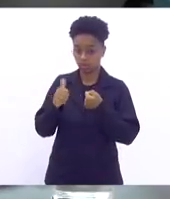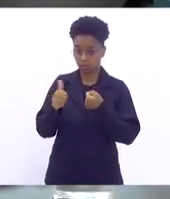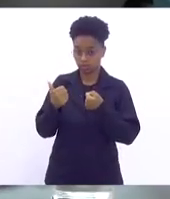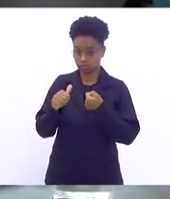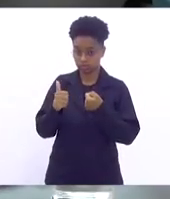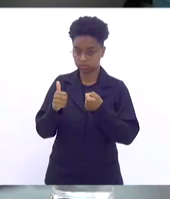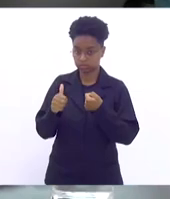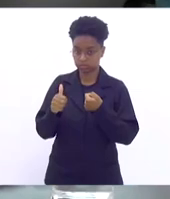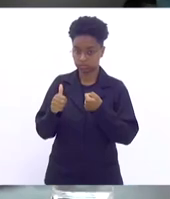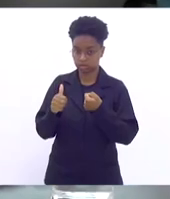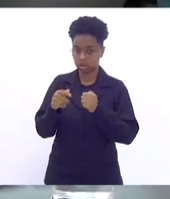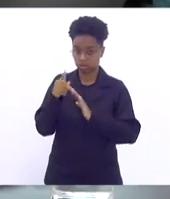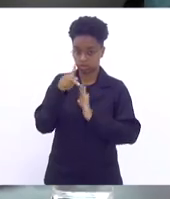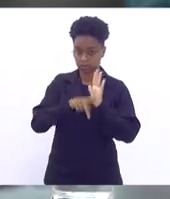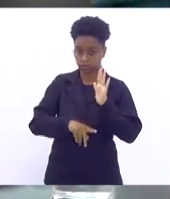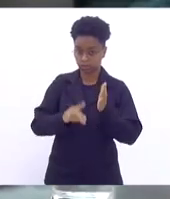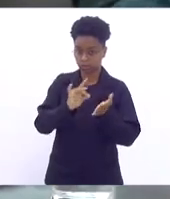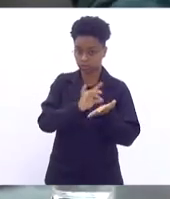original